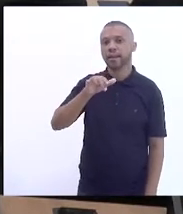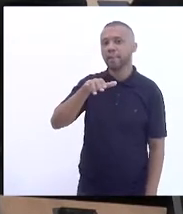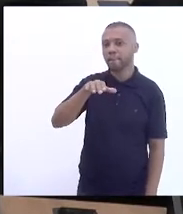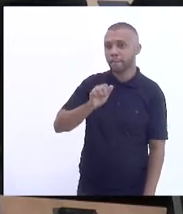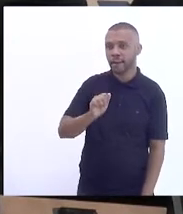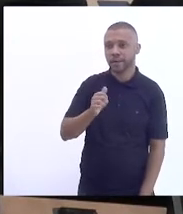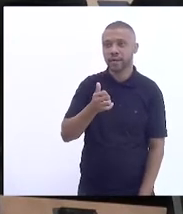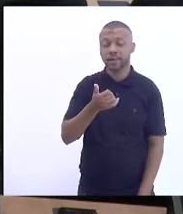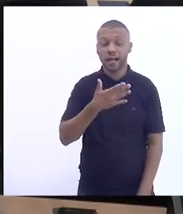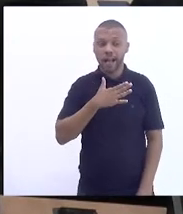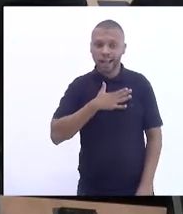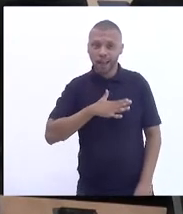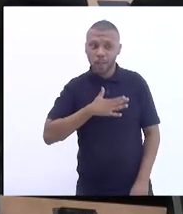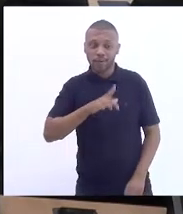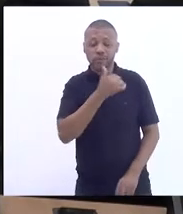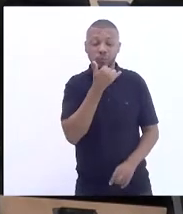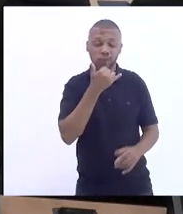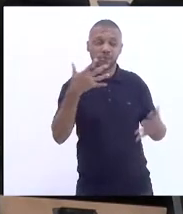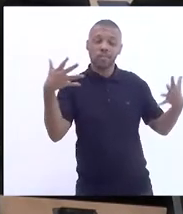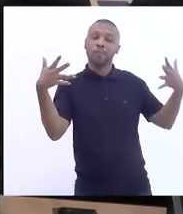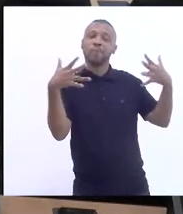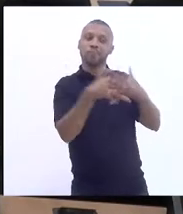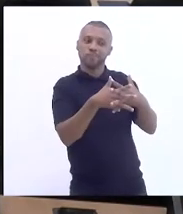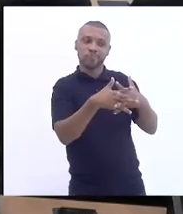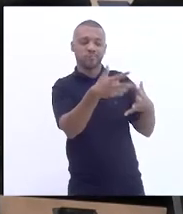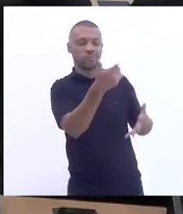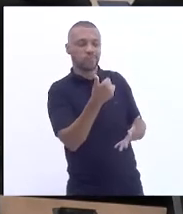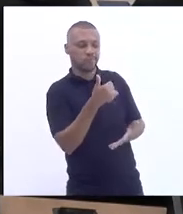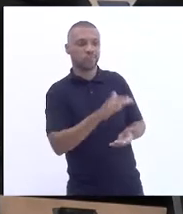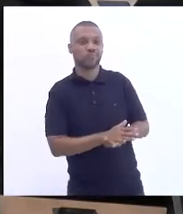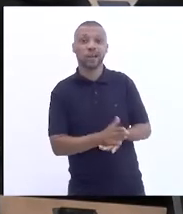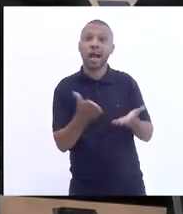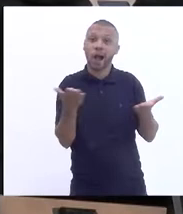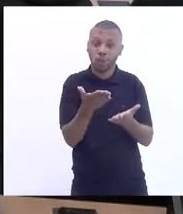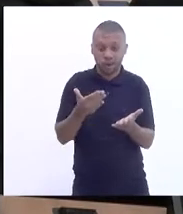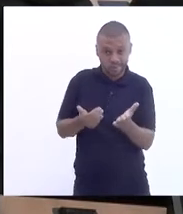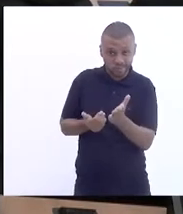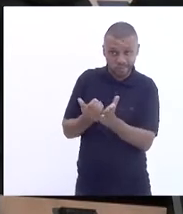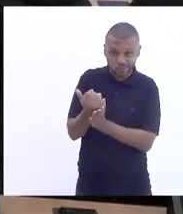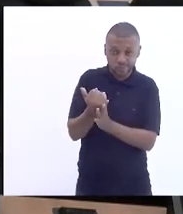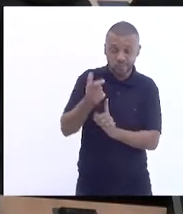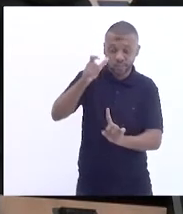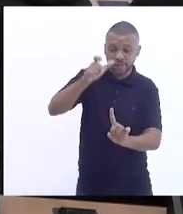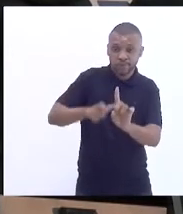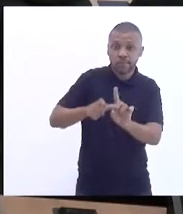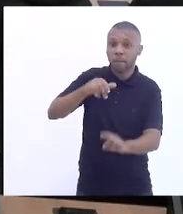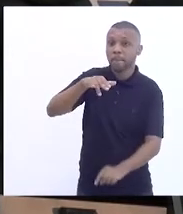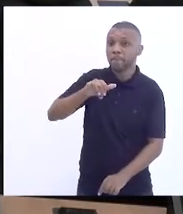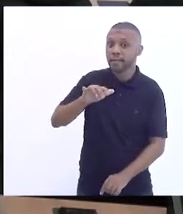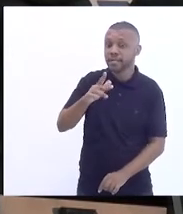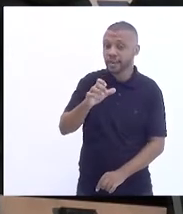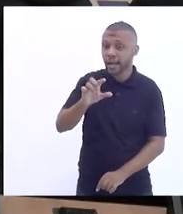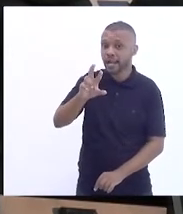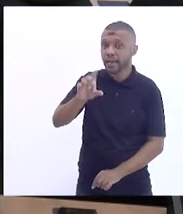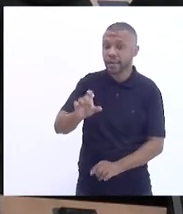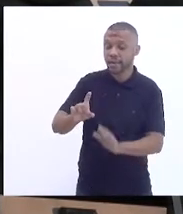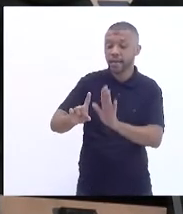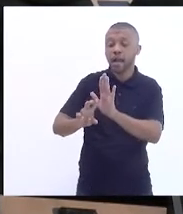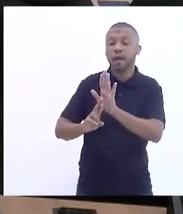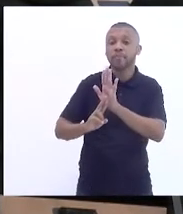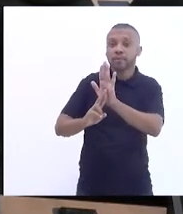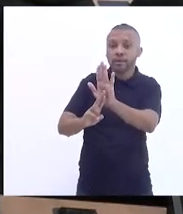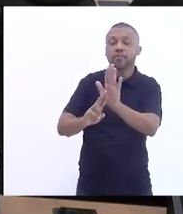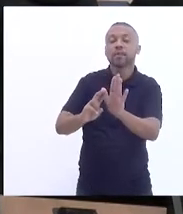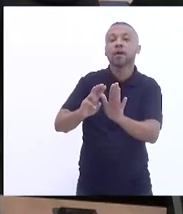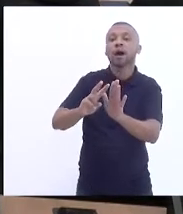a calma agora vocês estão me confundindo né falar a Michele pelas foque e o André pelo movimento popular de